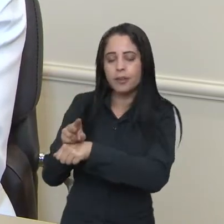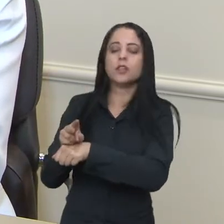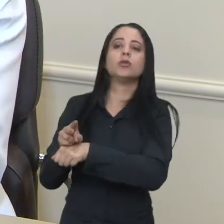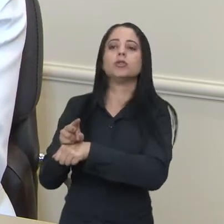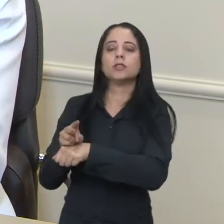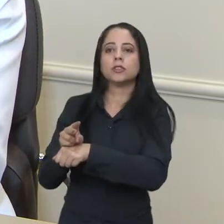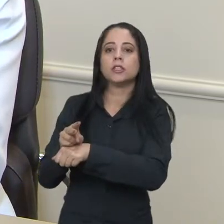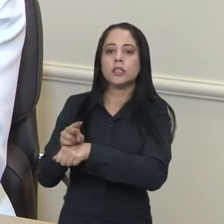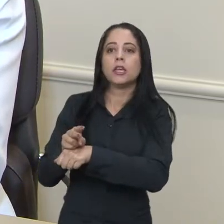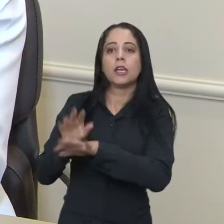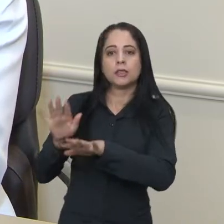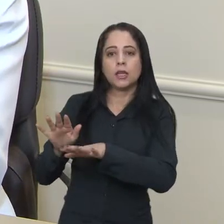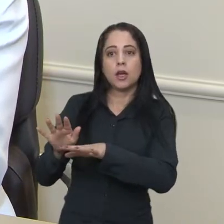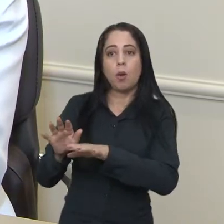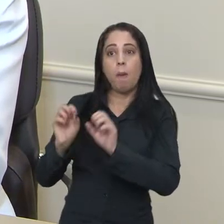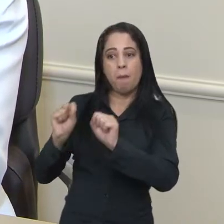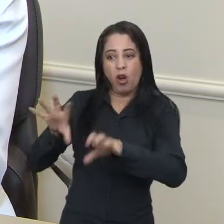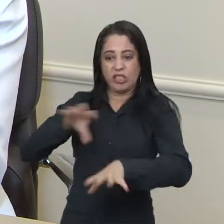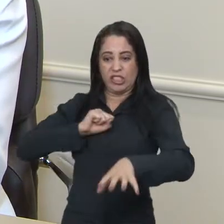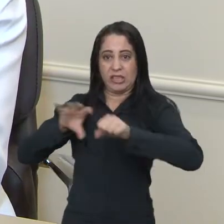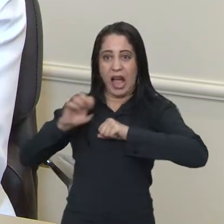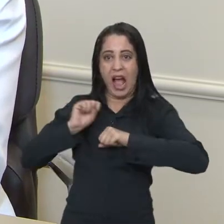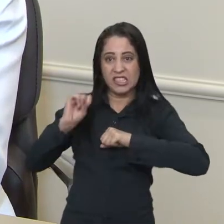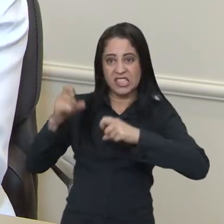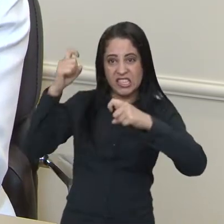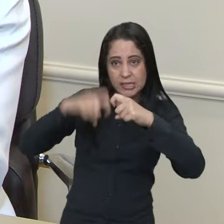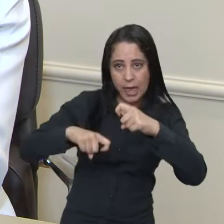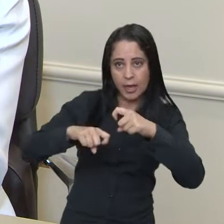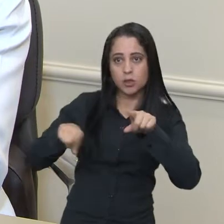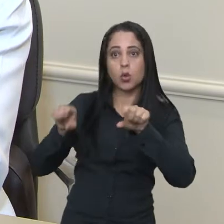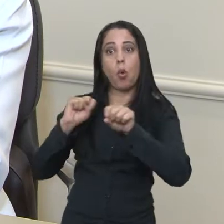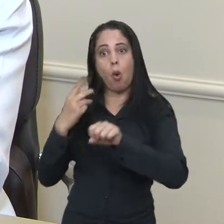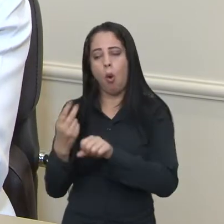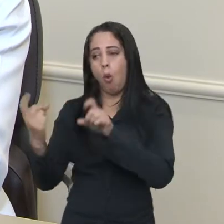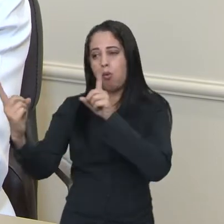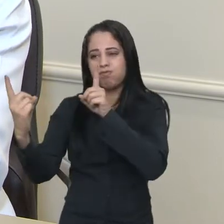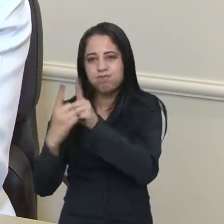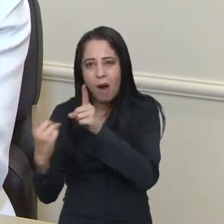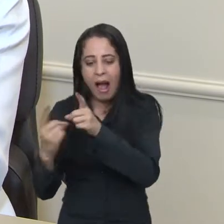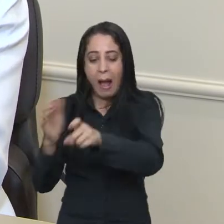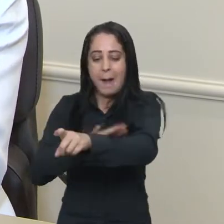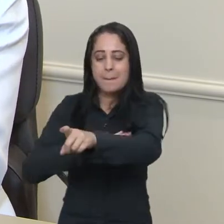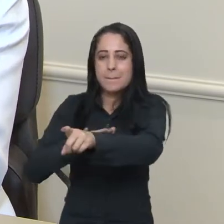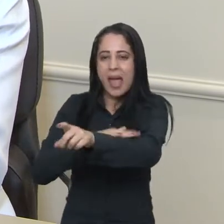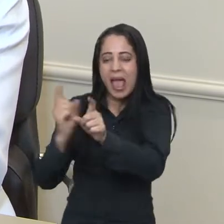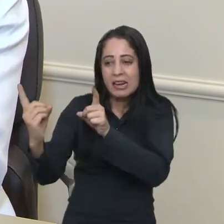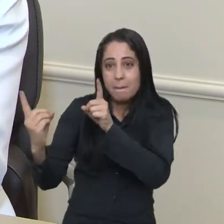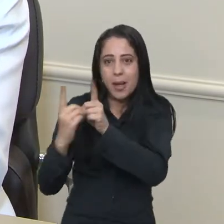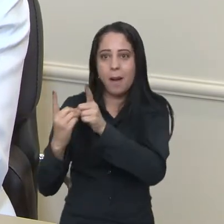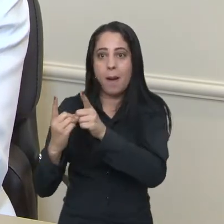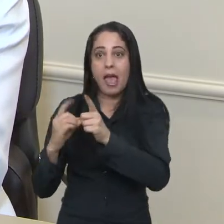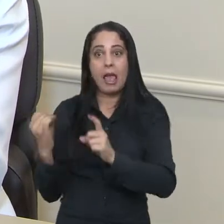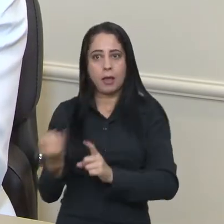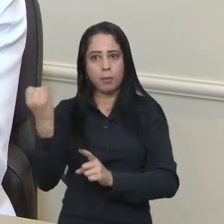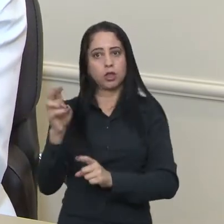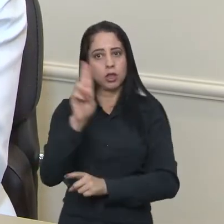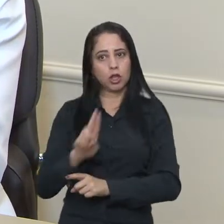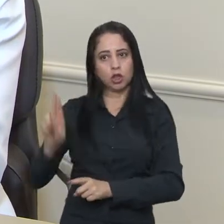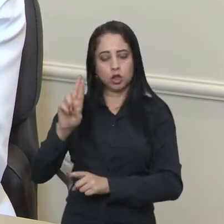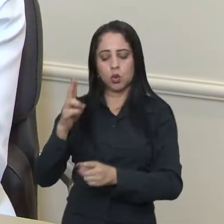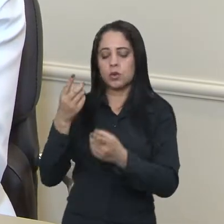monkeypox e ele se dá por via sexual e por contato muito próximo pele a pele então é muito importante usar